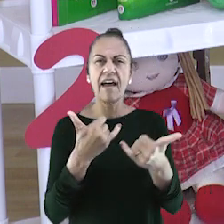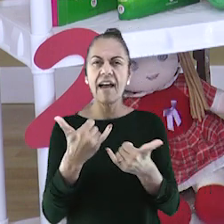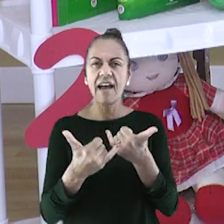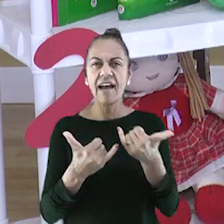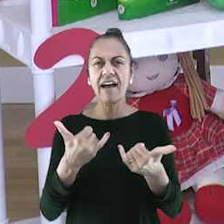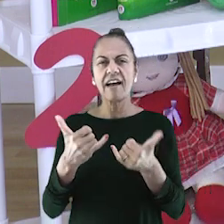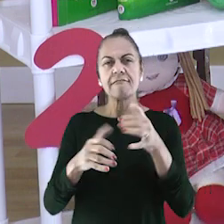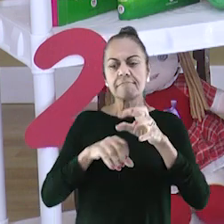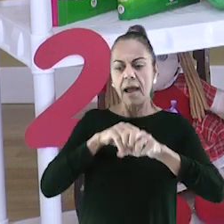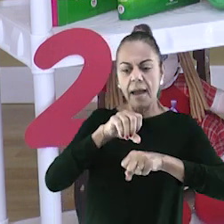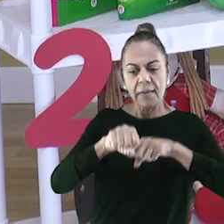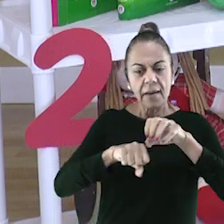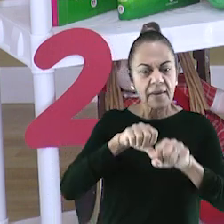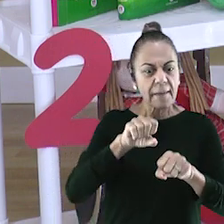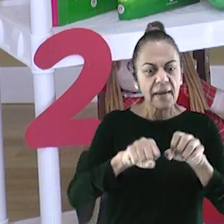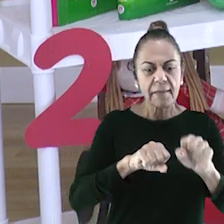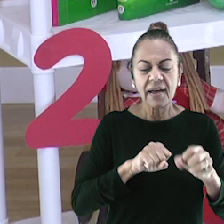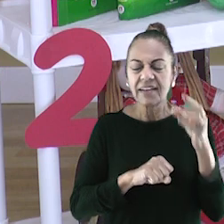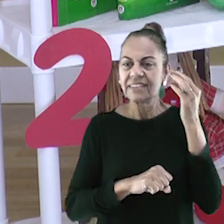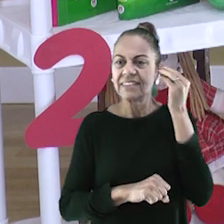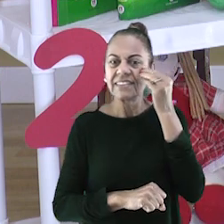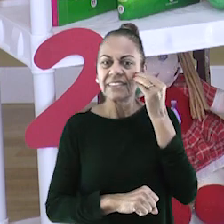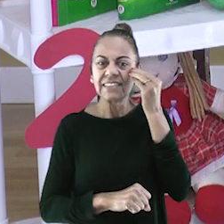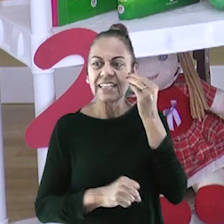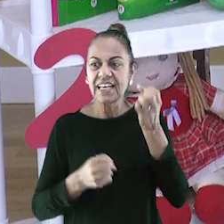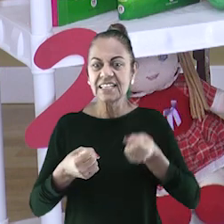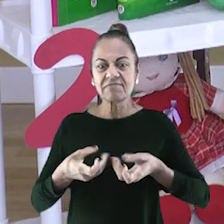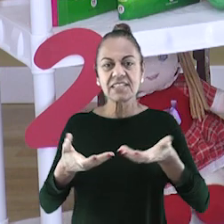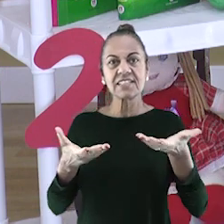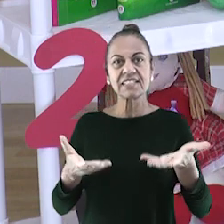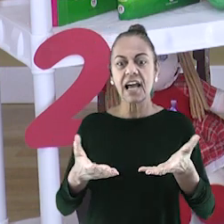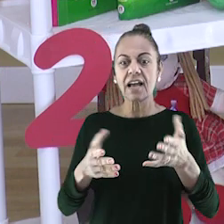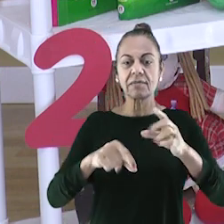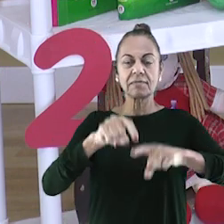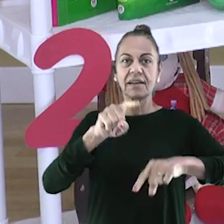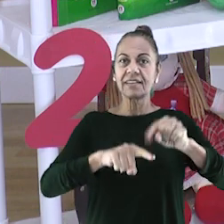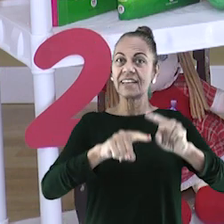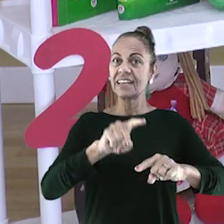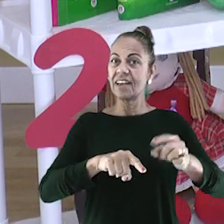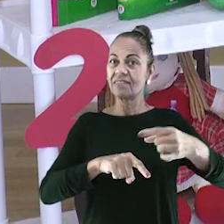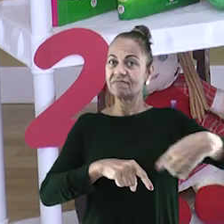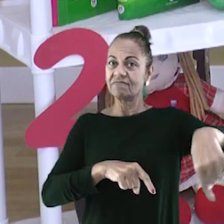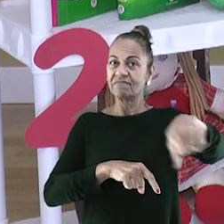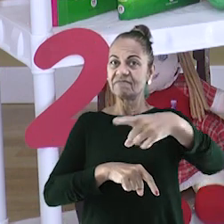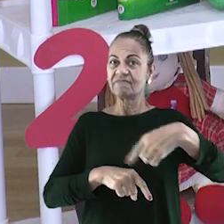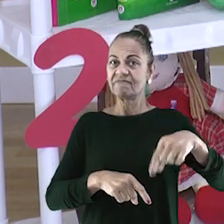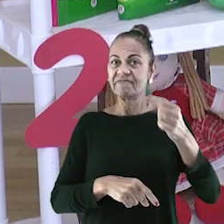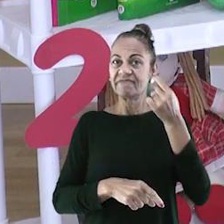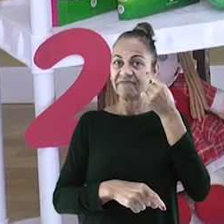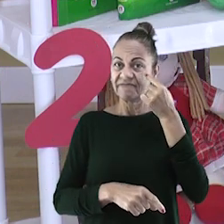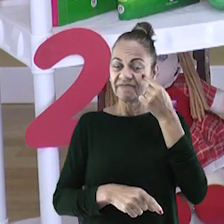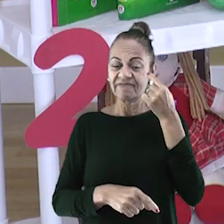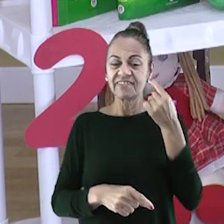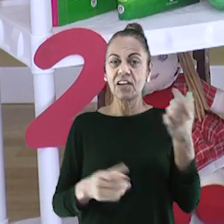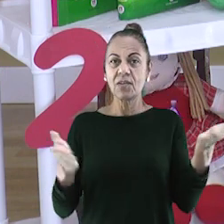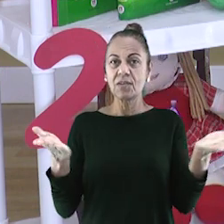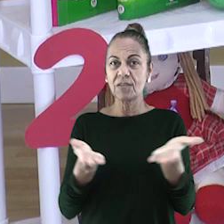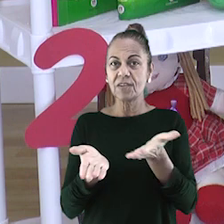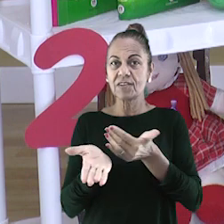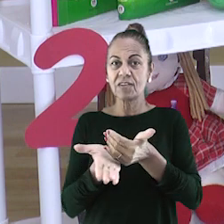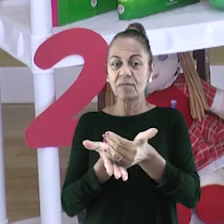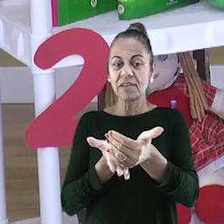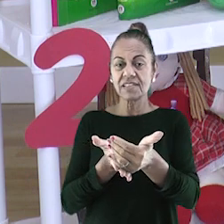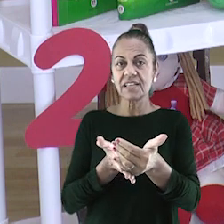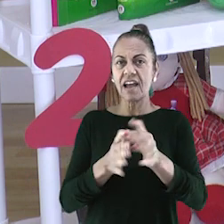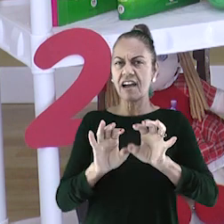explorar, experimentar e nos expressar com alguns materiais que eu tenho aqui para vocês verem. E hoje a gente já